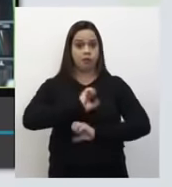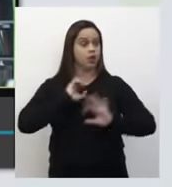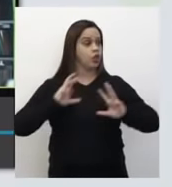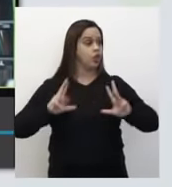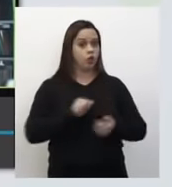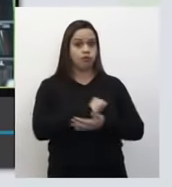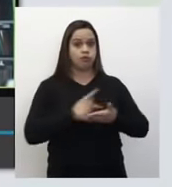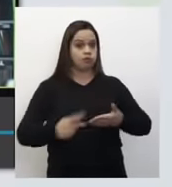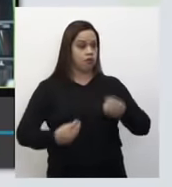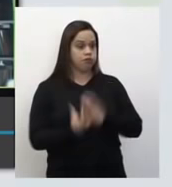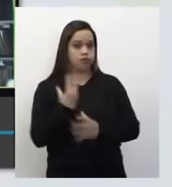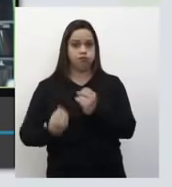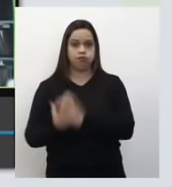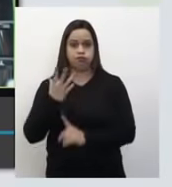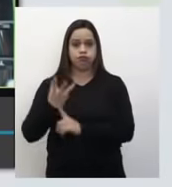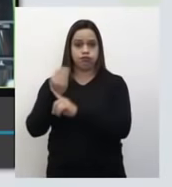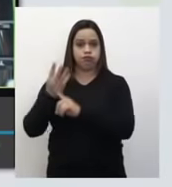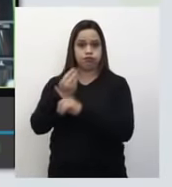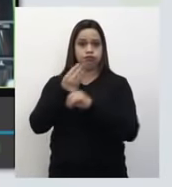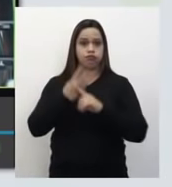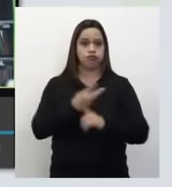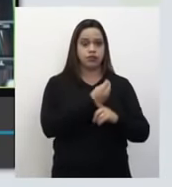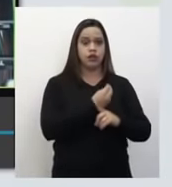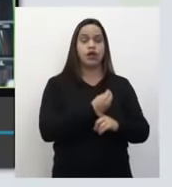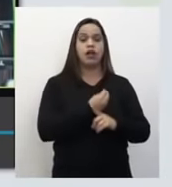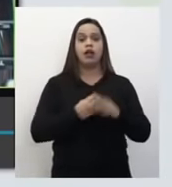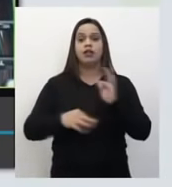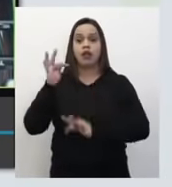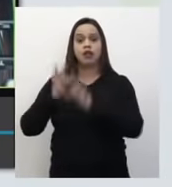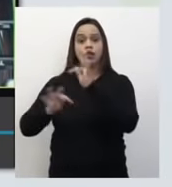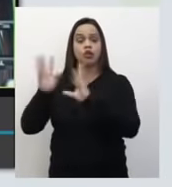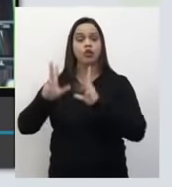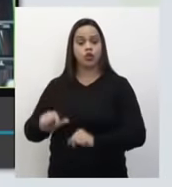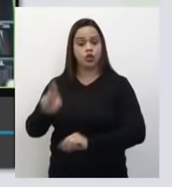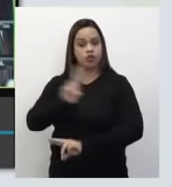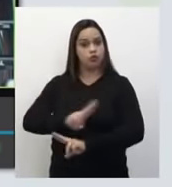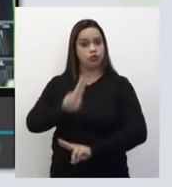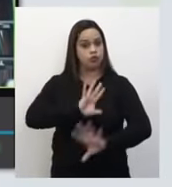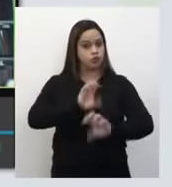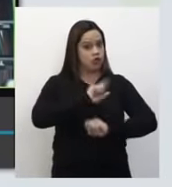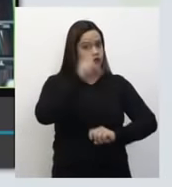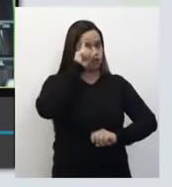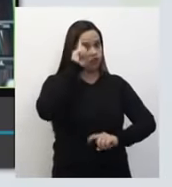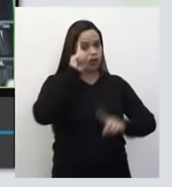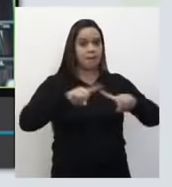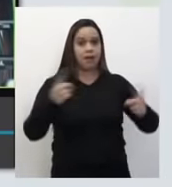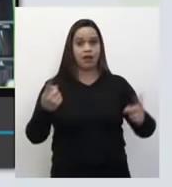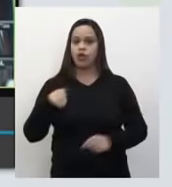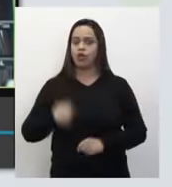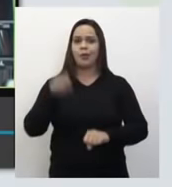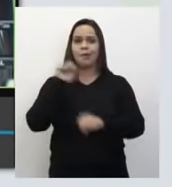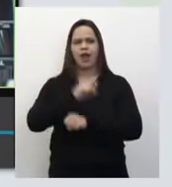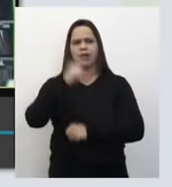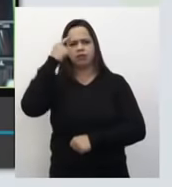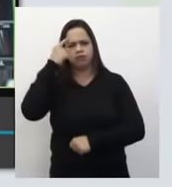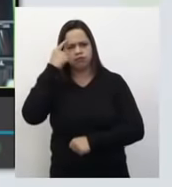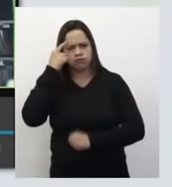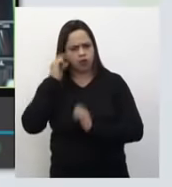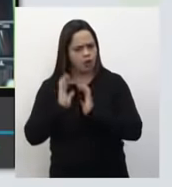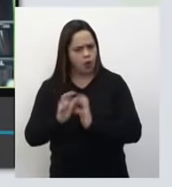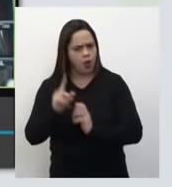dispositivos, eles surgem, nós vamos absorvendo, vamos usando no nosso dia a dia, mas poucas vezes paramos para refletir a respeito deles,